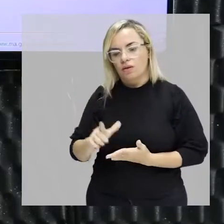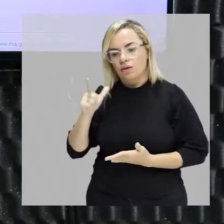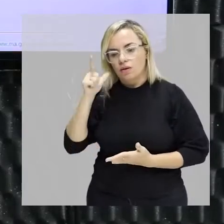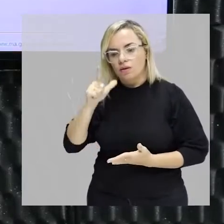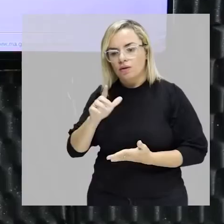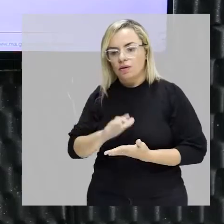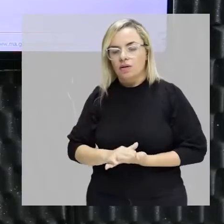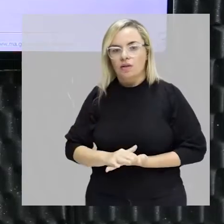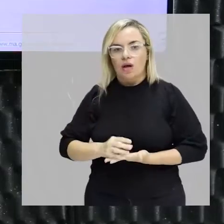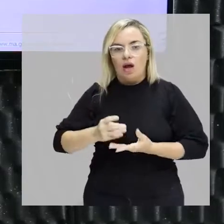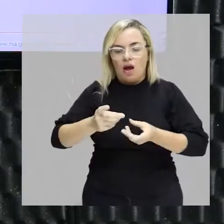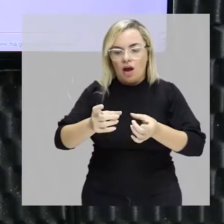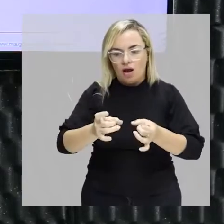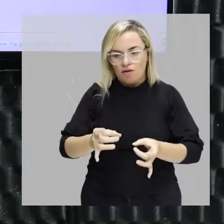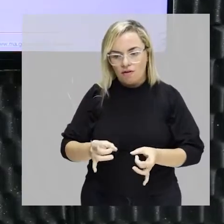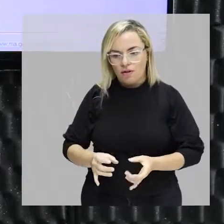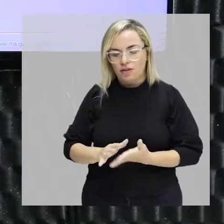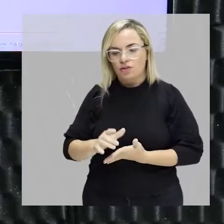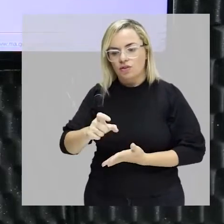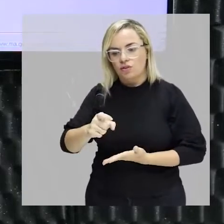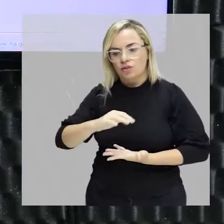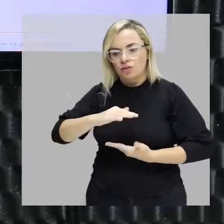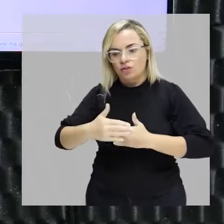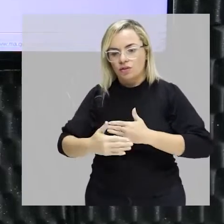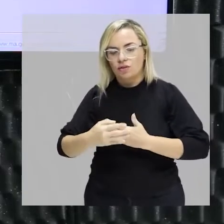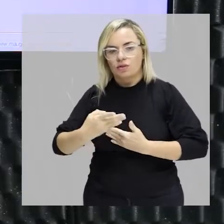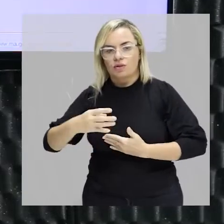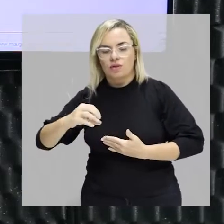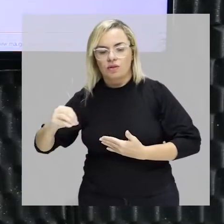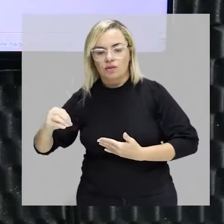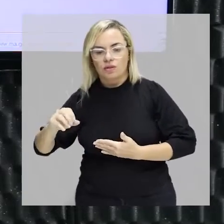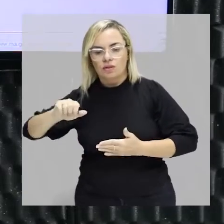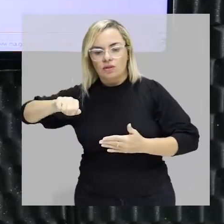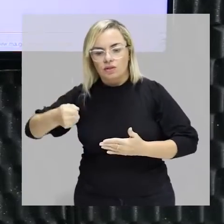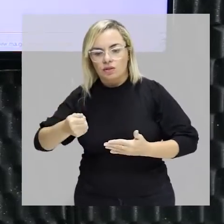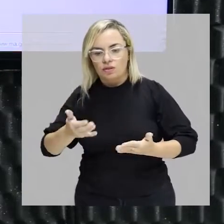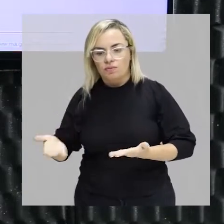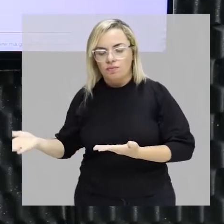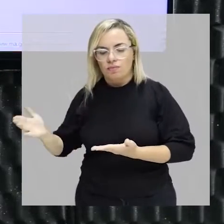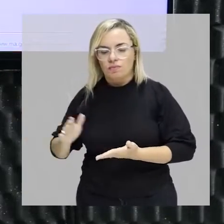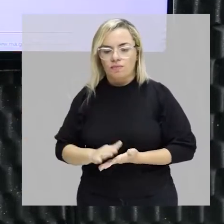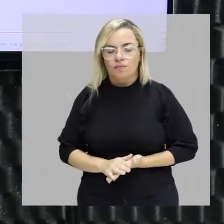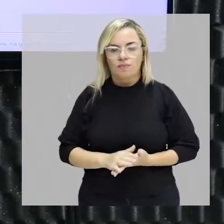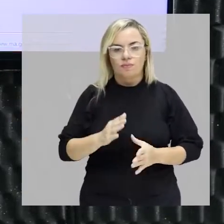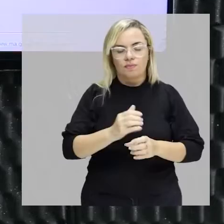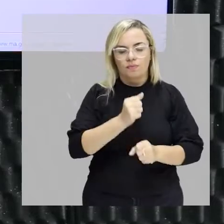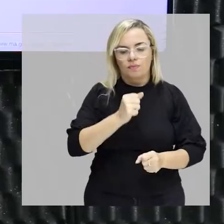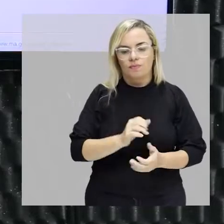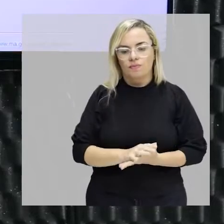X pacotes de 400 chaveiros. Então, eu tenho o lucro dado por